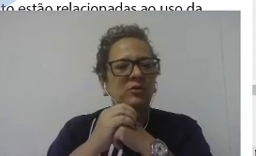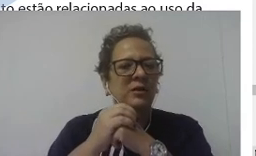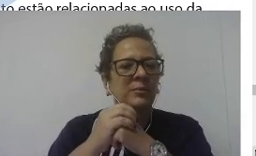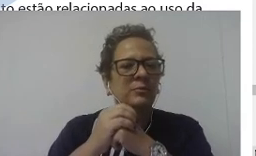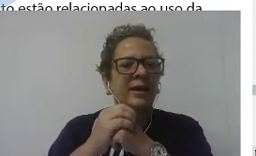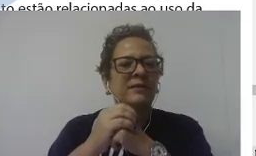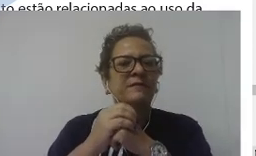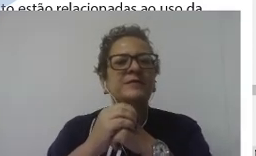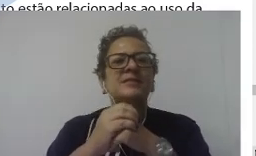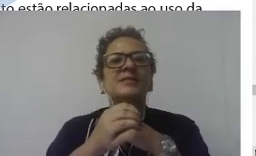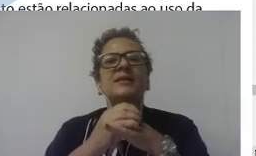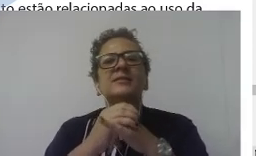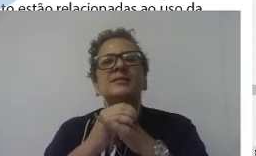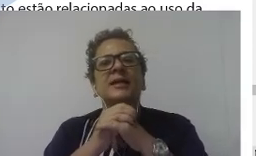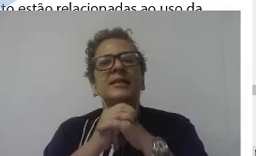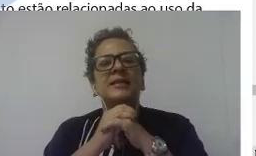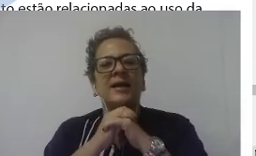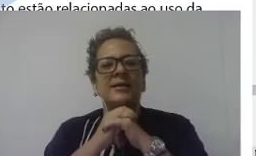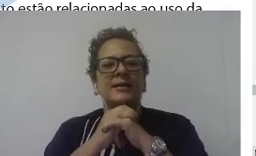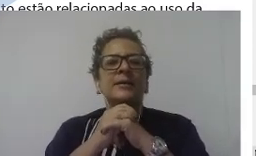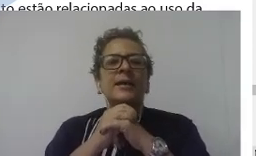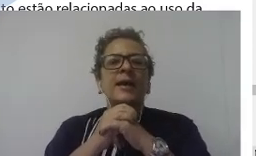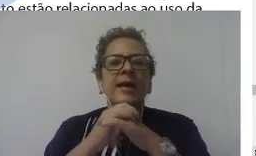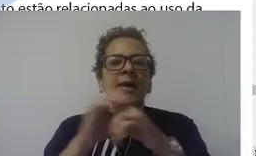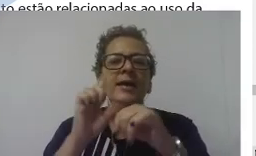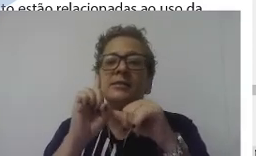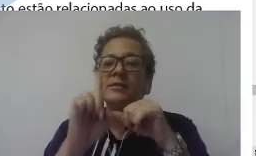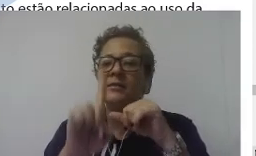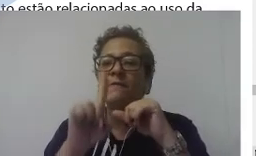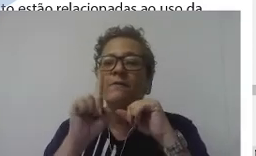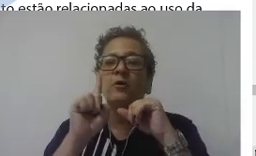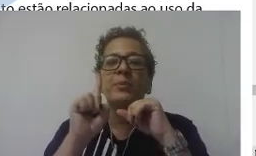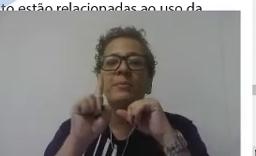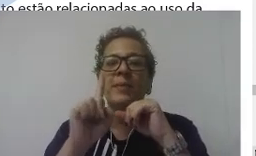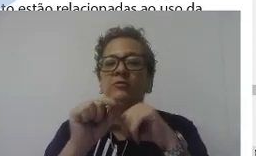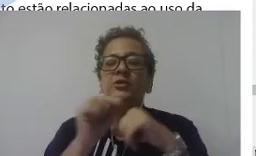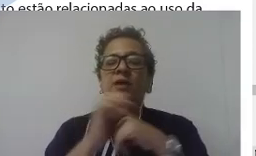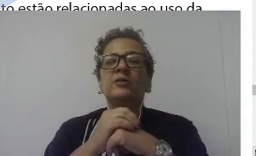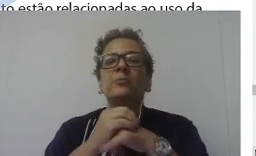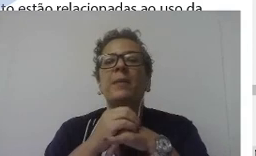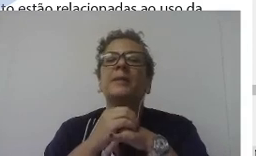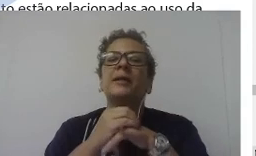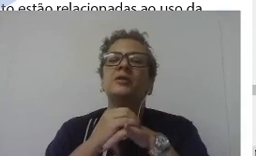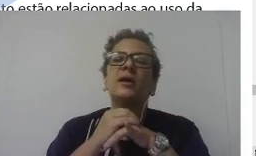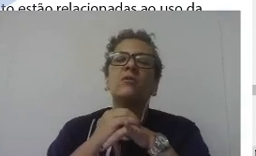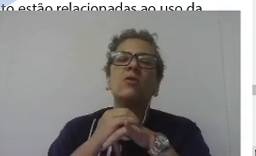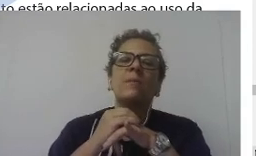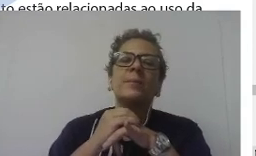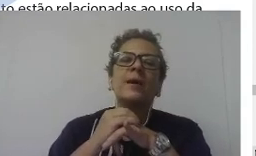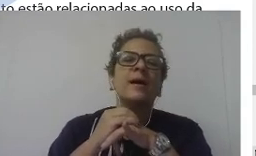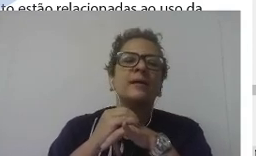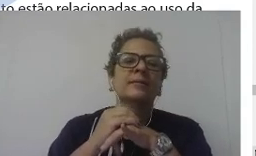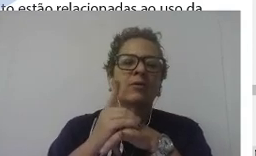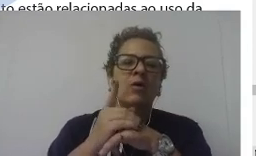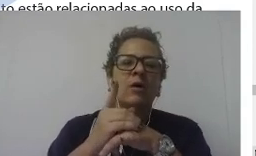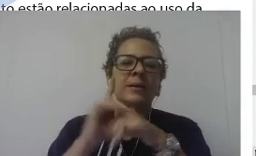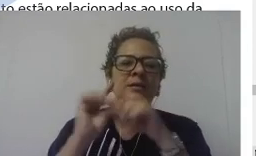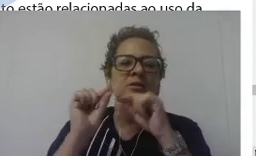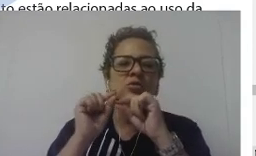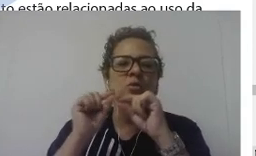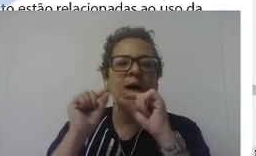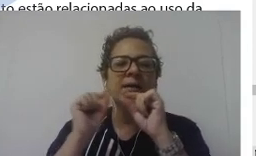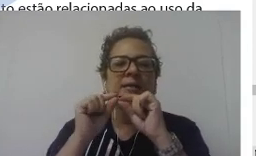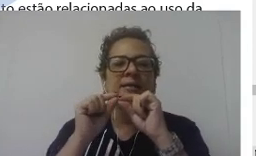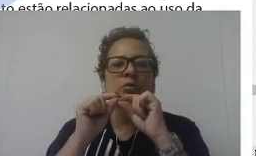do Teatro Olímpico em Vicenza, Itália. Esse foi o primeiro teatro permanente da Europa.